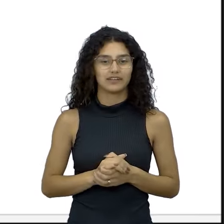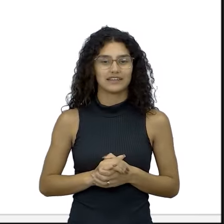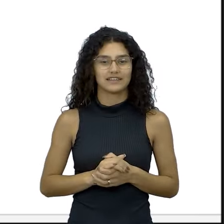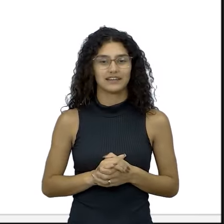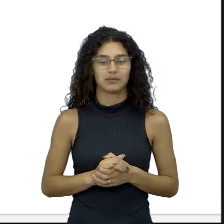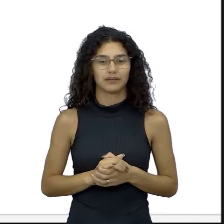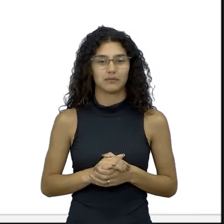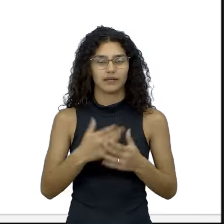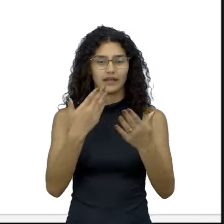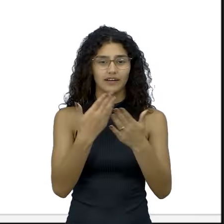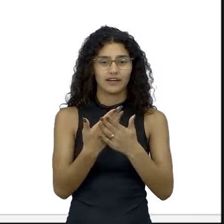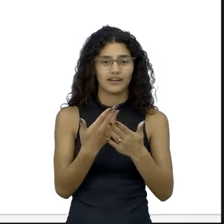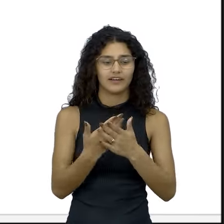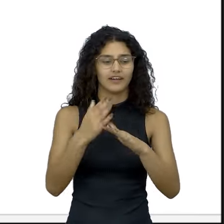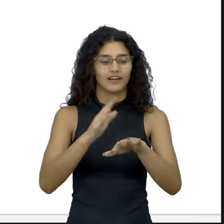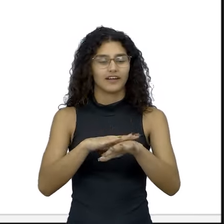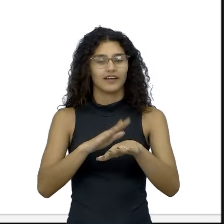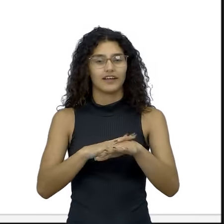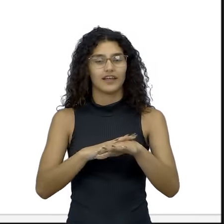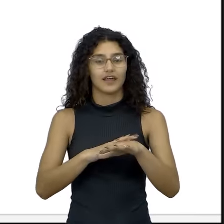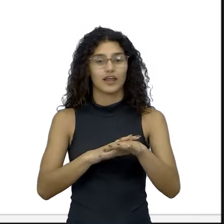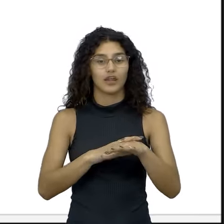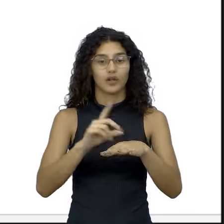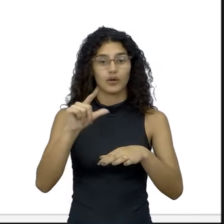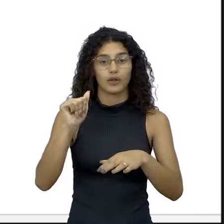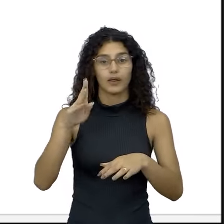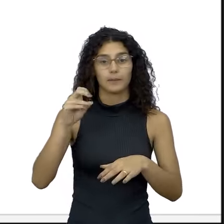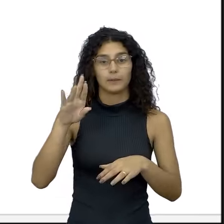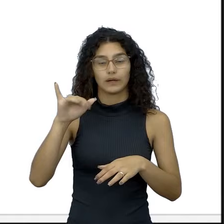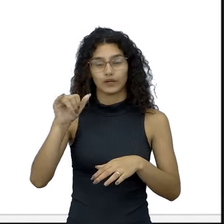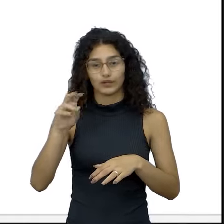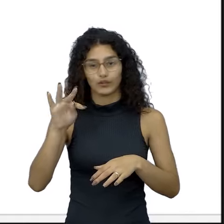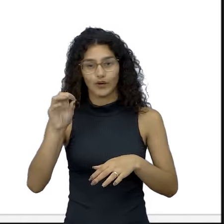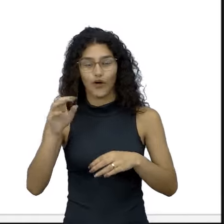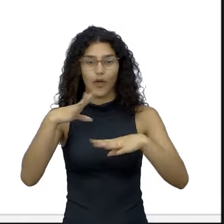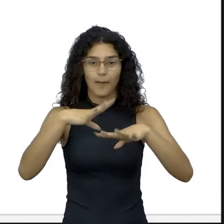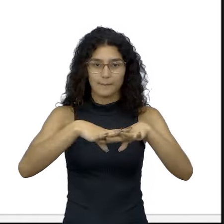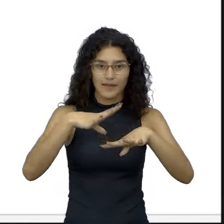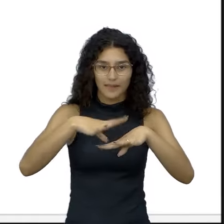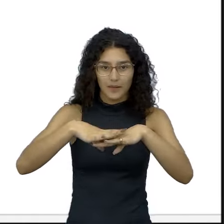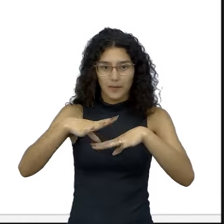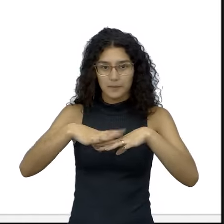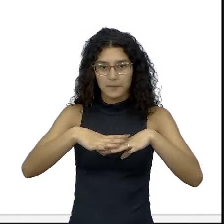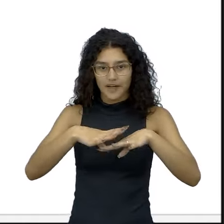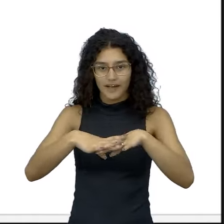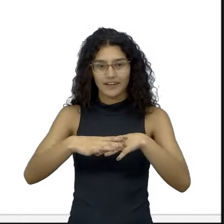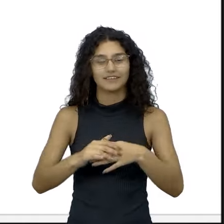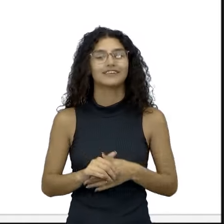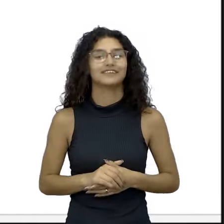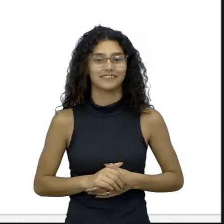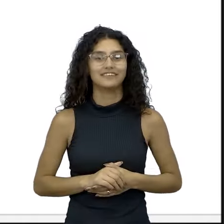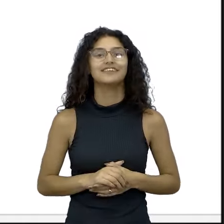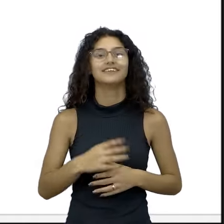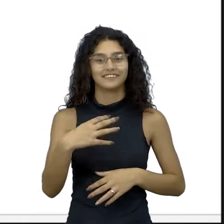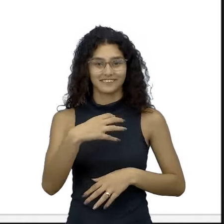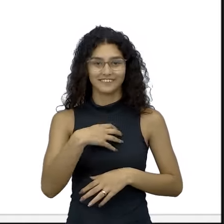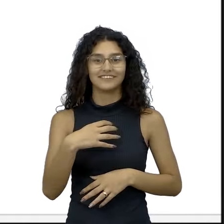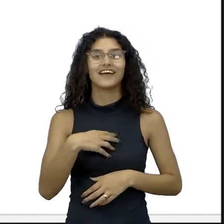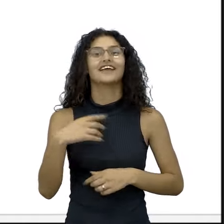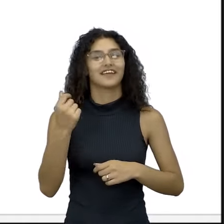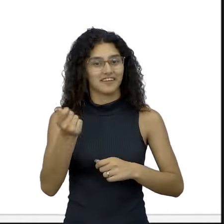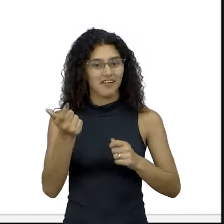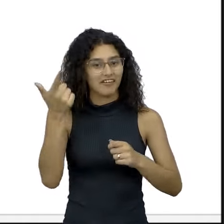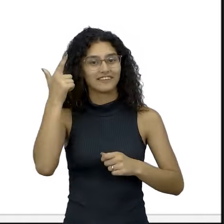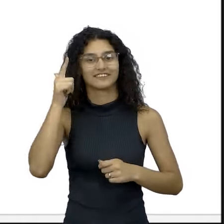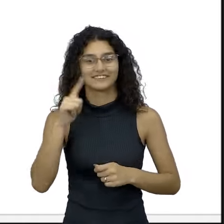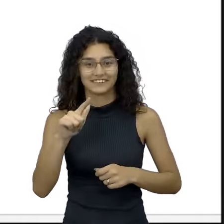essa aula fosse realizada no laboratório de informática, ou de alguma forma que vocês conseguissem